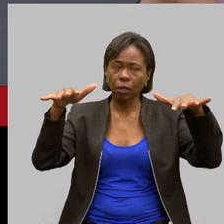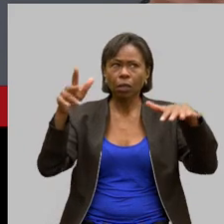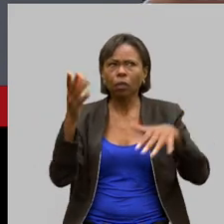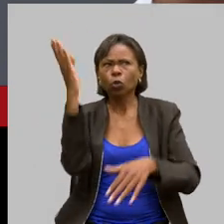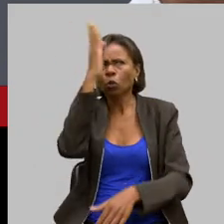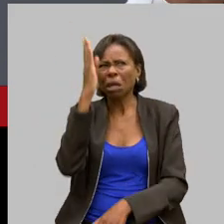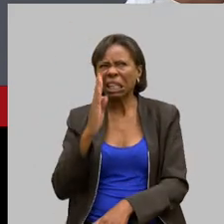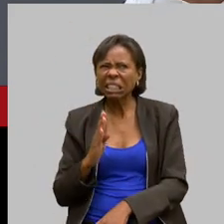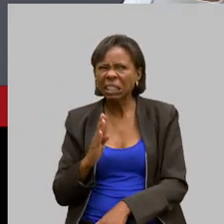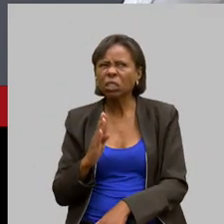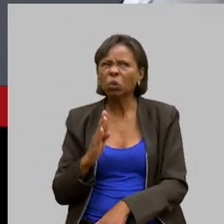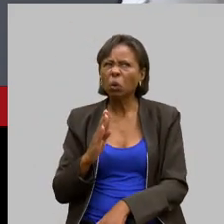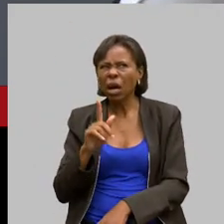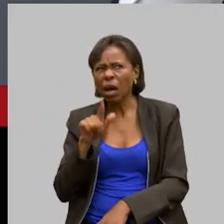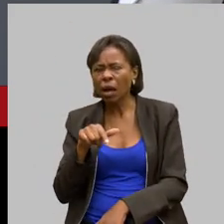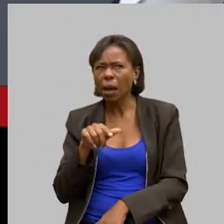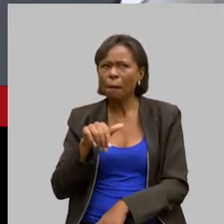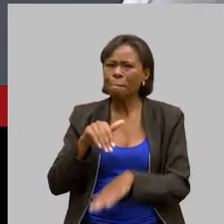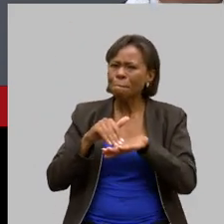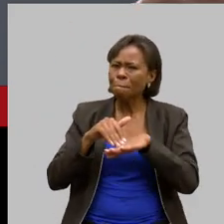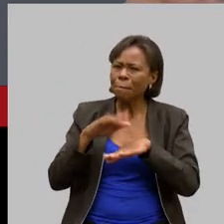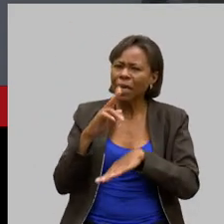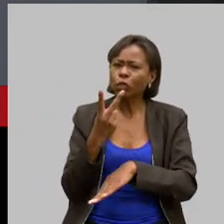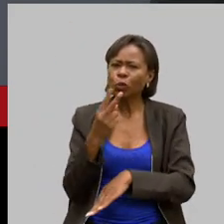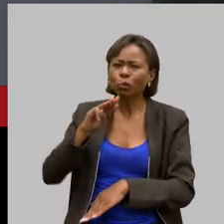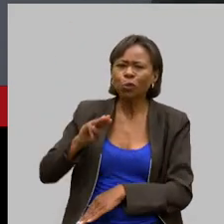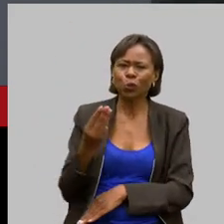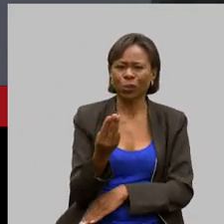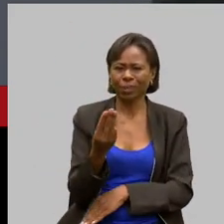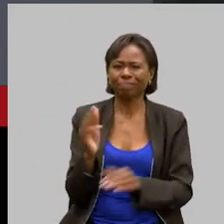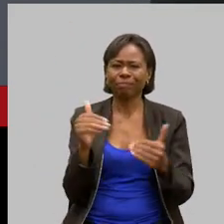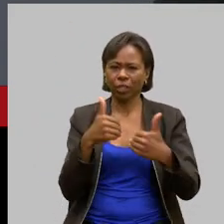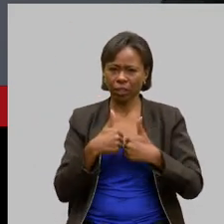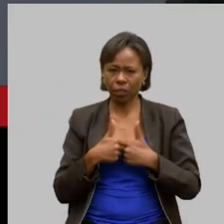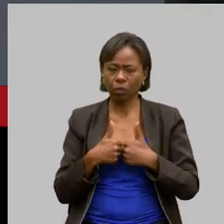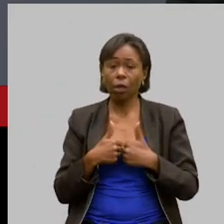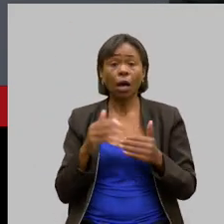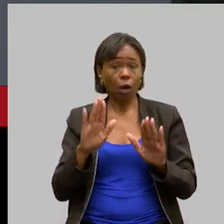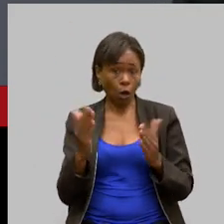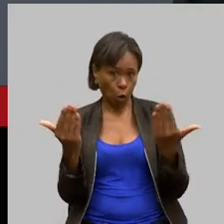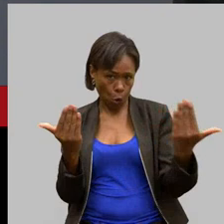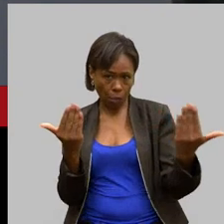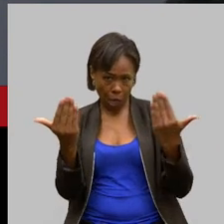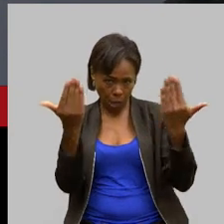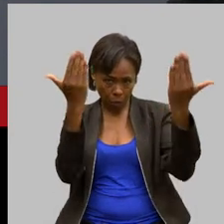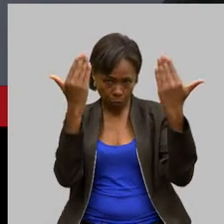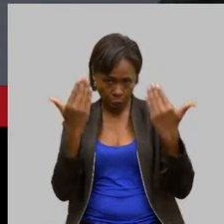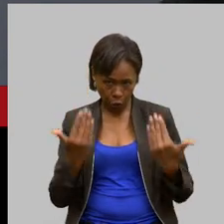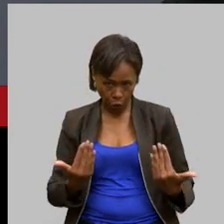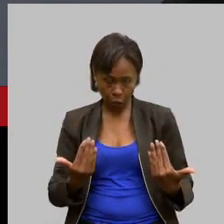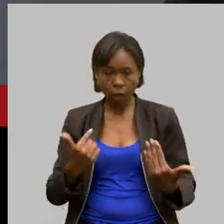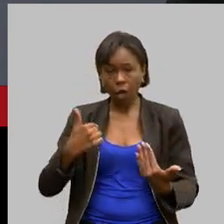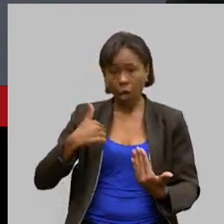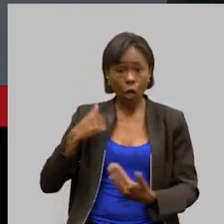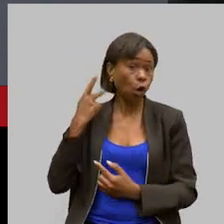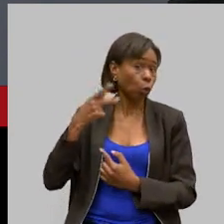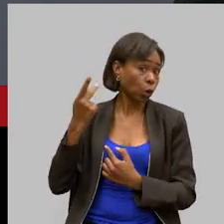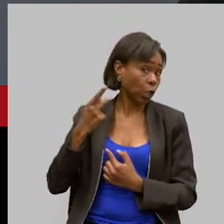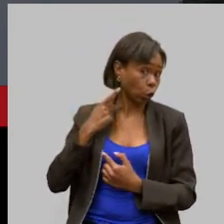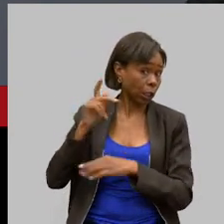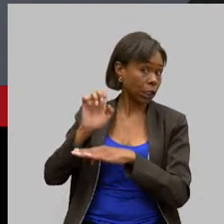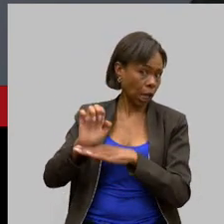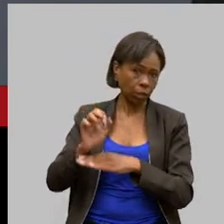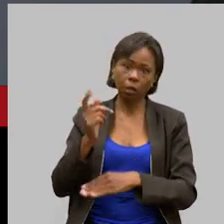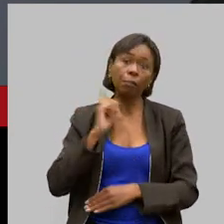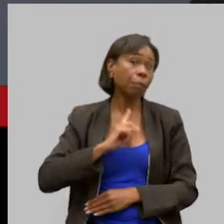de 2 milhões de autistas vou fazer até uma análise comparativa eu sou procurador do Estado mas não de Minas Gerais Sou mineiro Mas